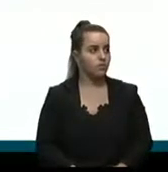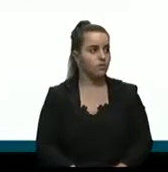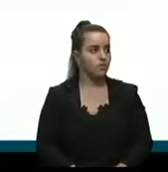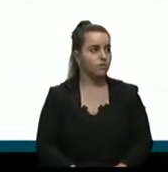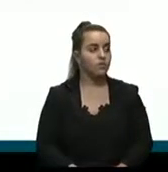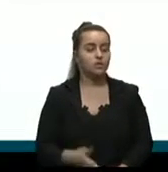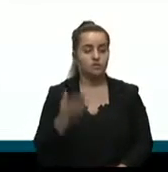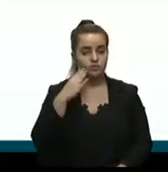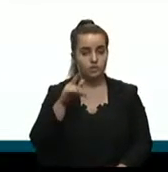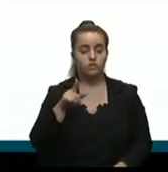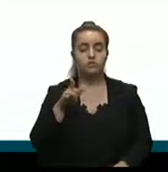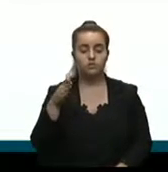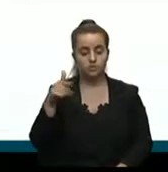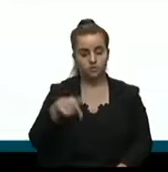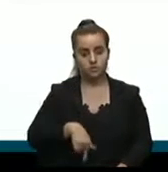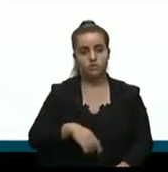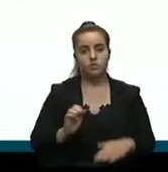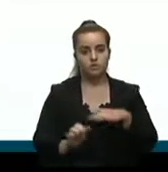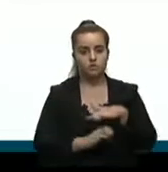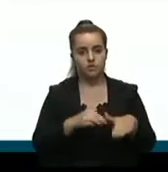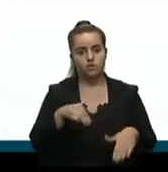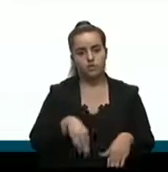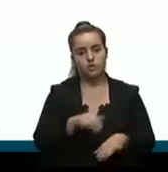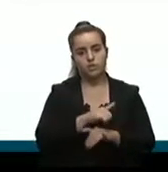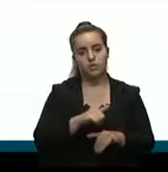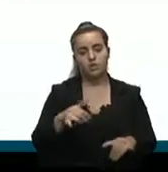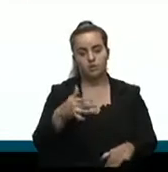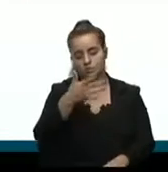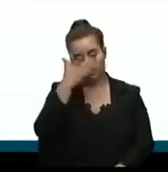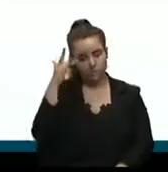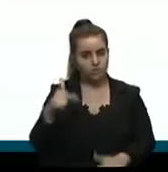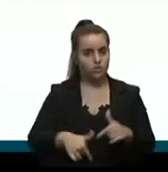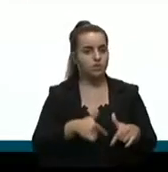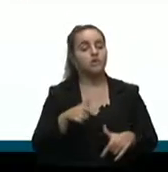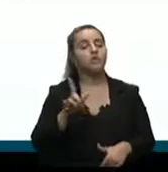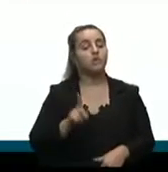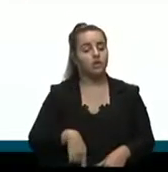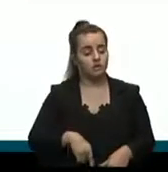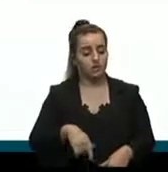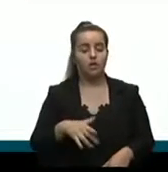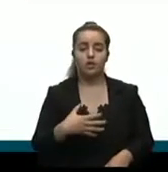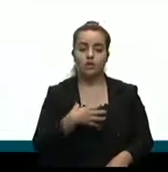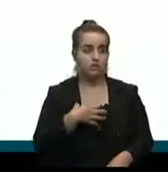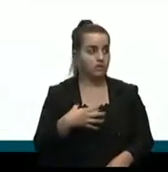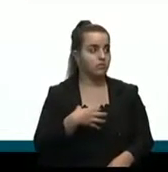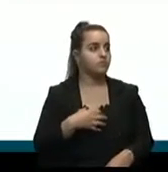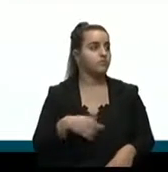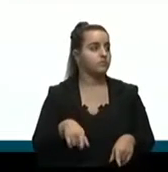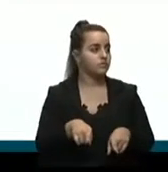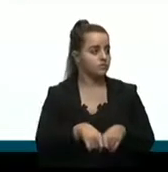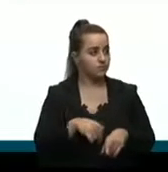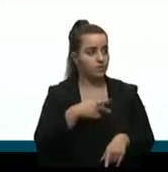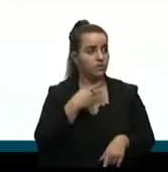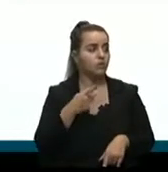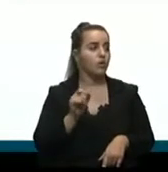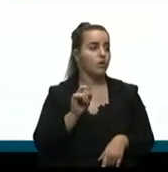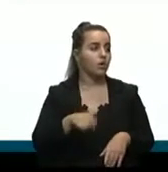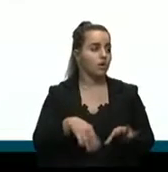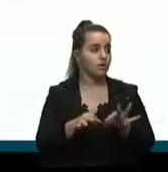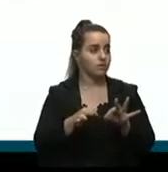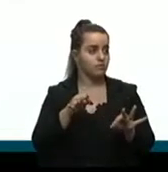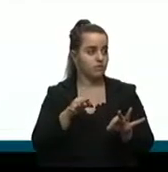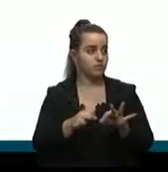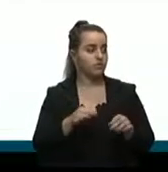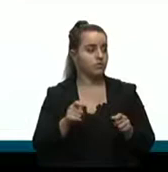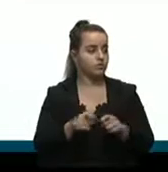Em vista disso, a empresa M declara que seus funcionários se encaixam nesses padrões e acrescenta que, em